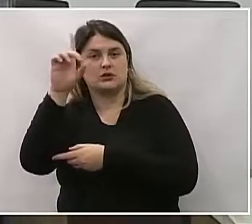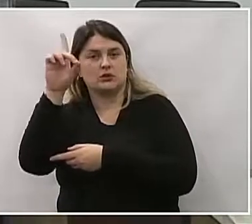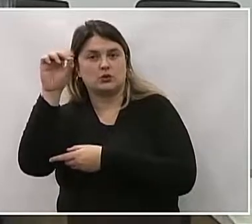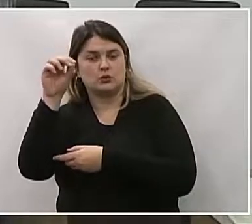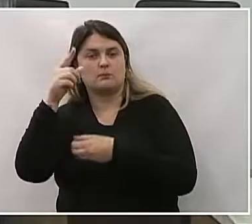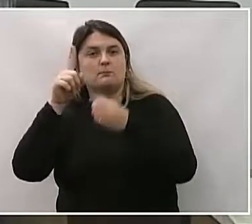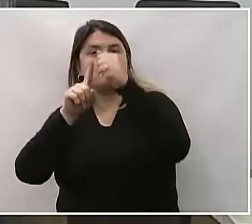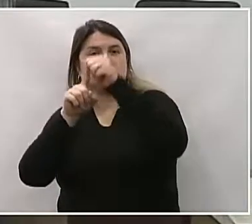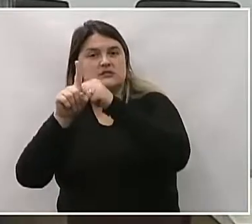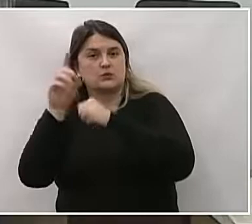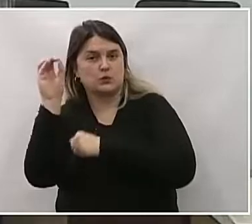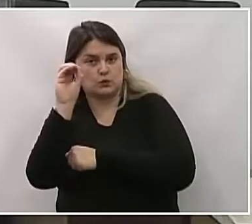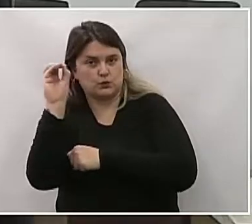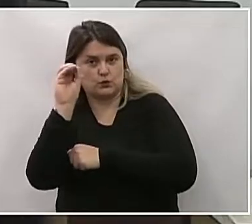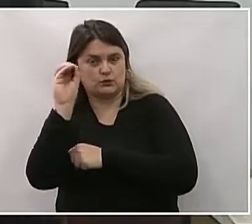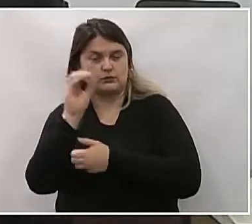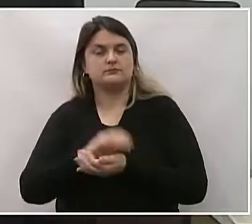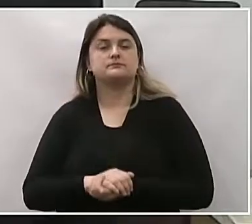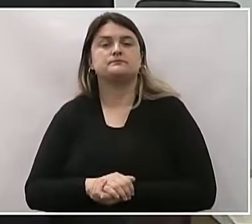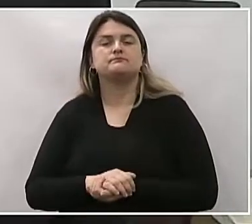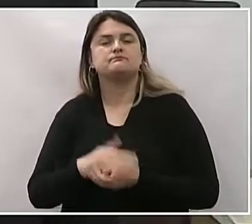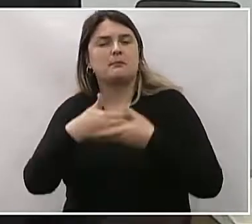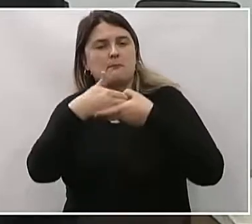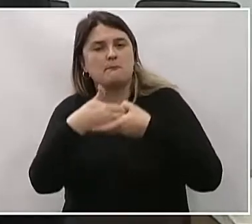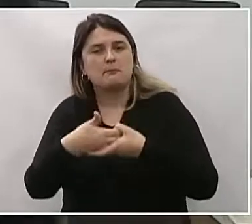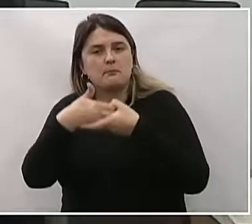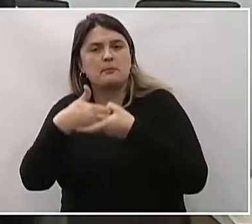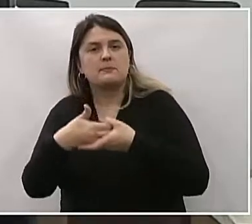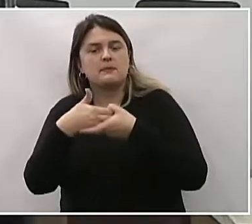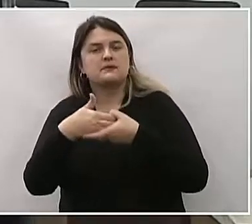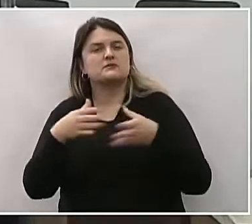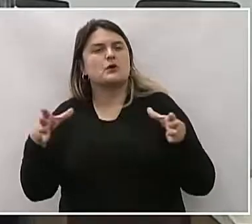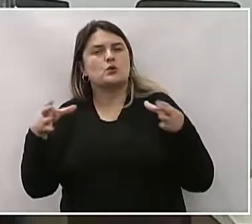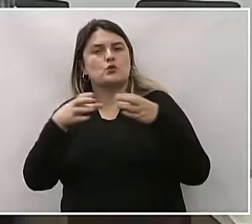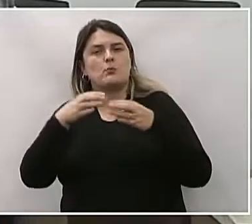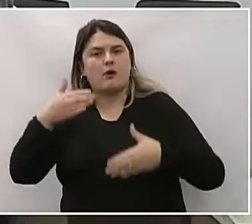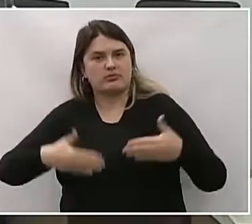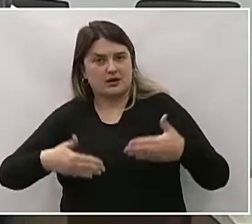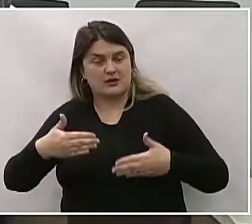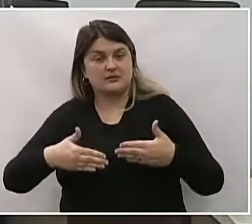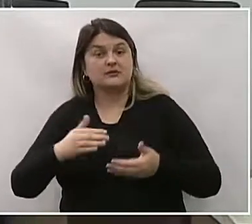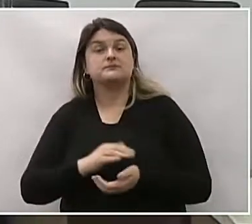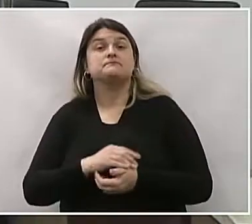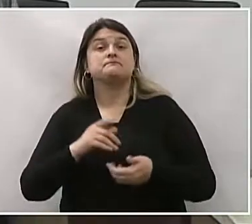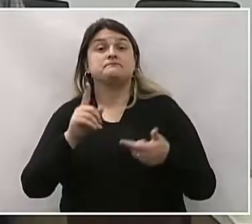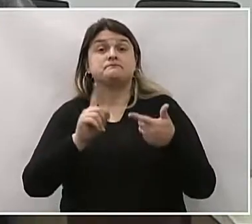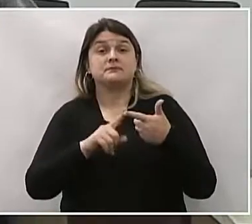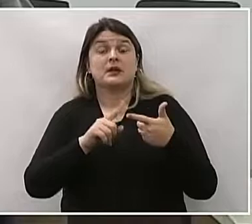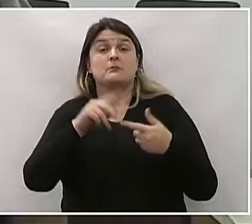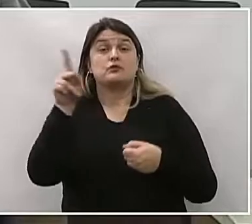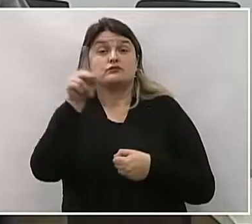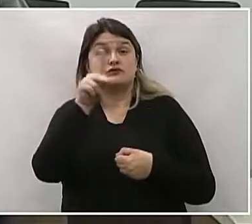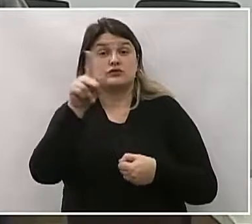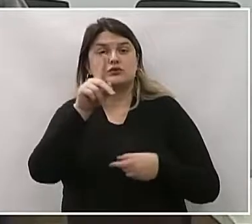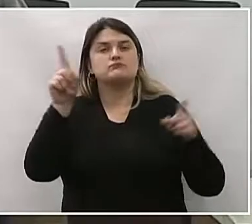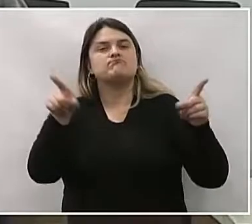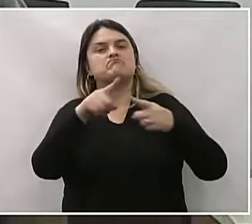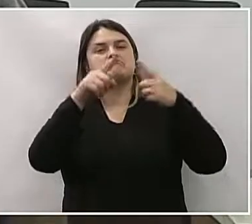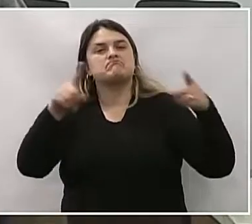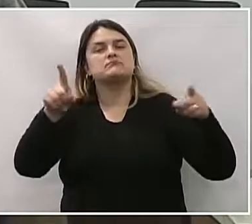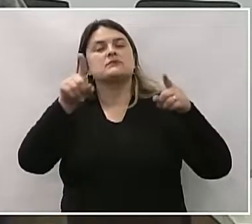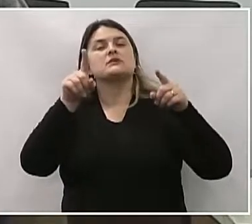no mês de outubro também parabenizar ao professor